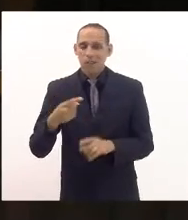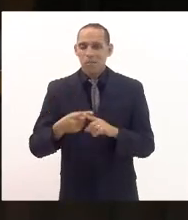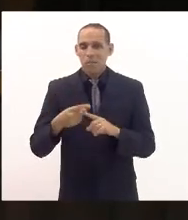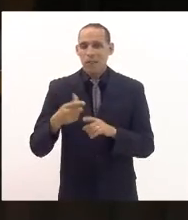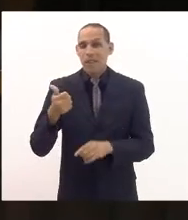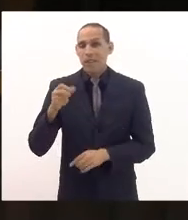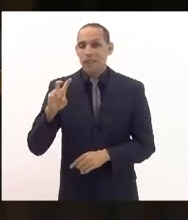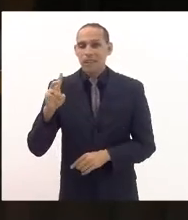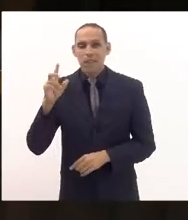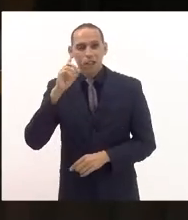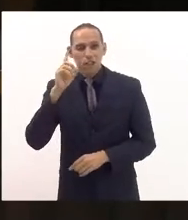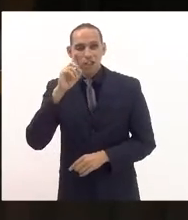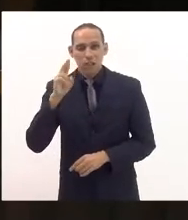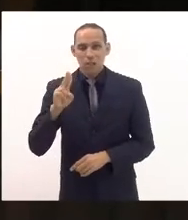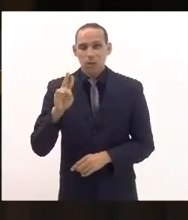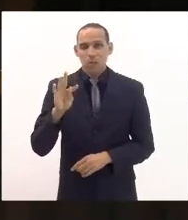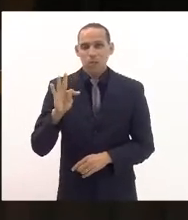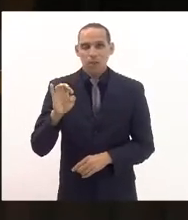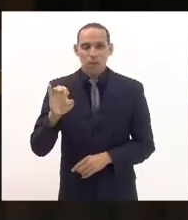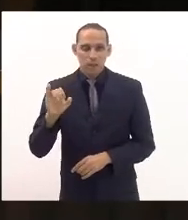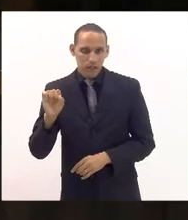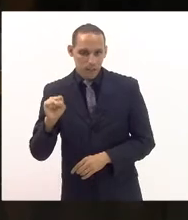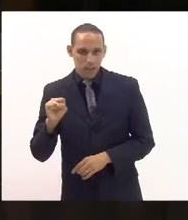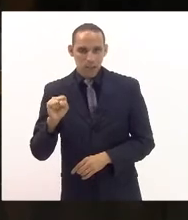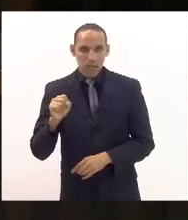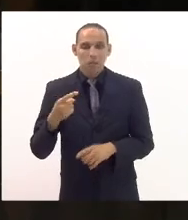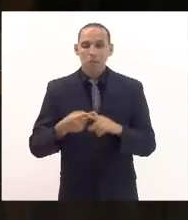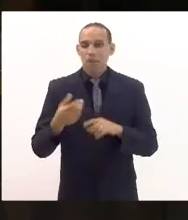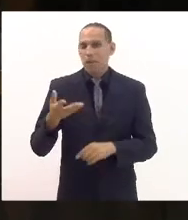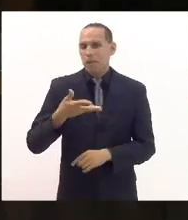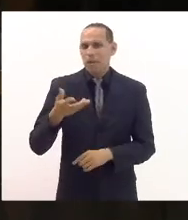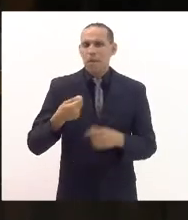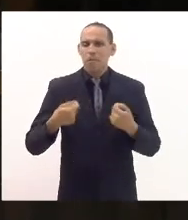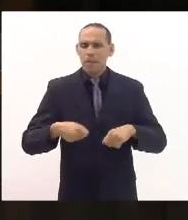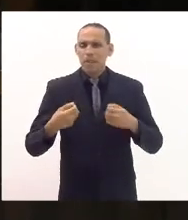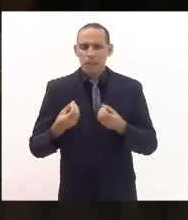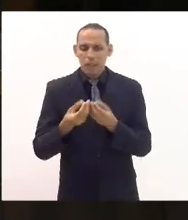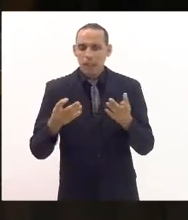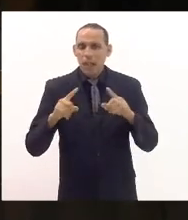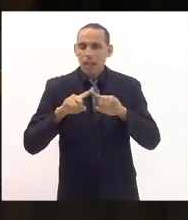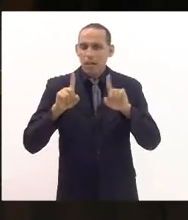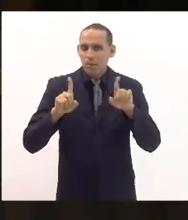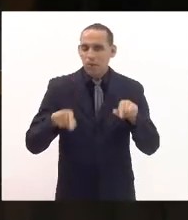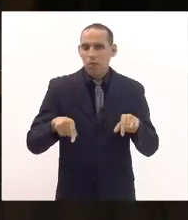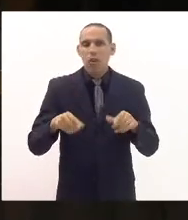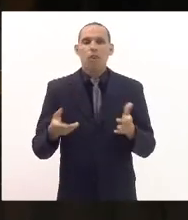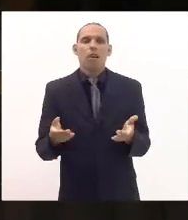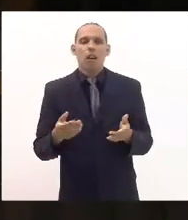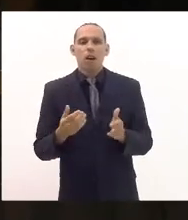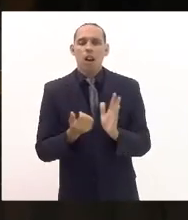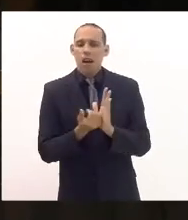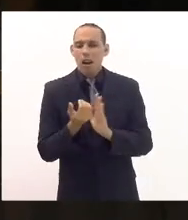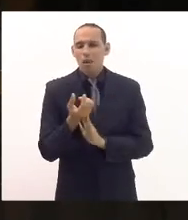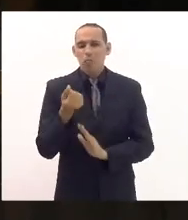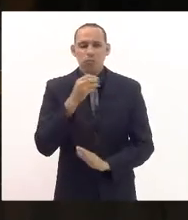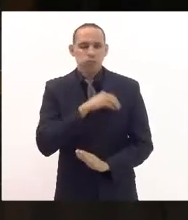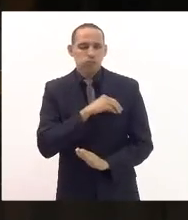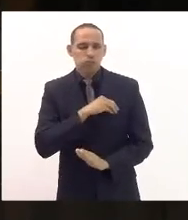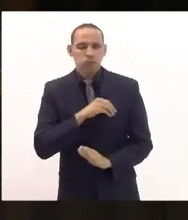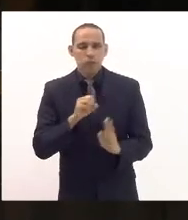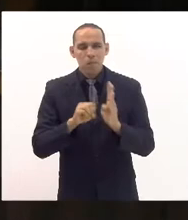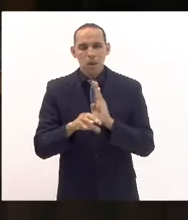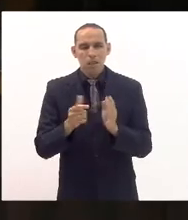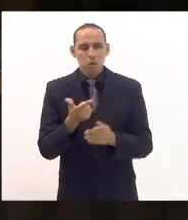úteis para que a gente possa dar celeridade em relação a servidores elas são aumentos algum outro